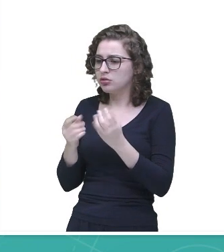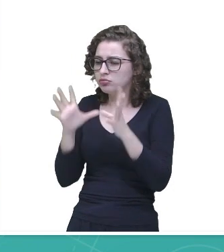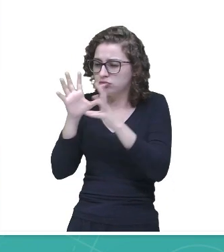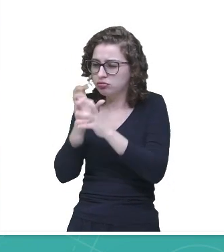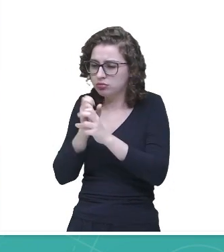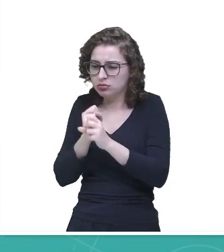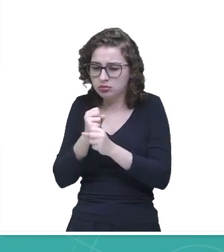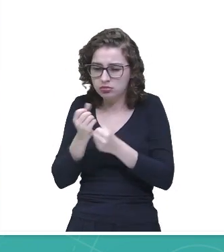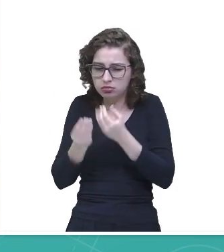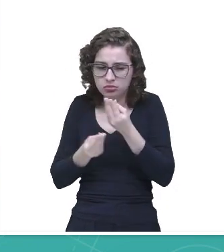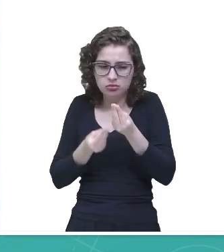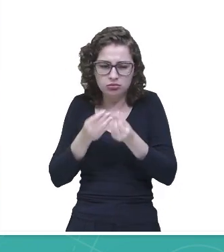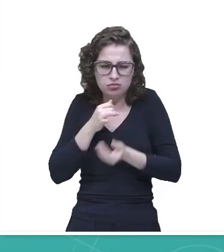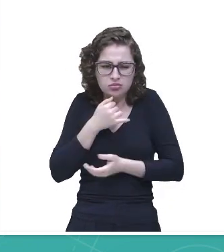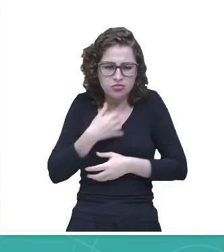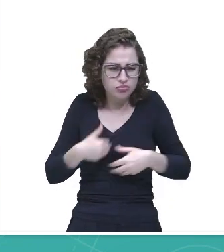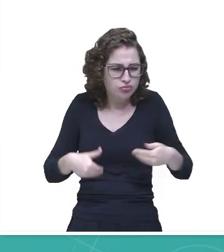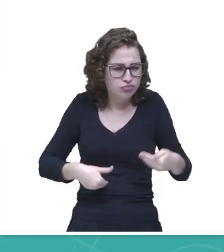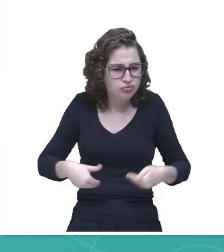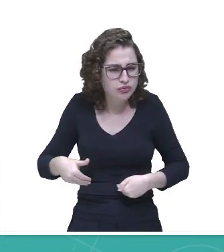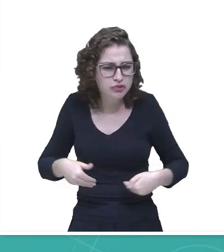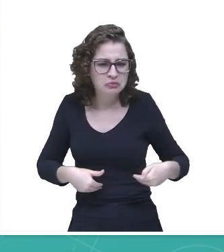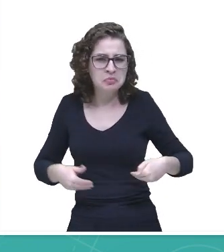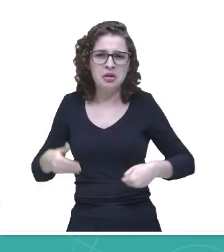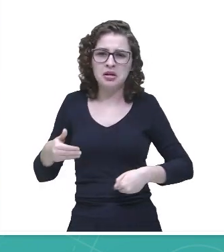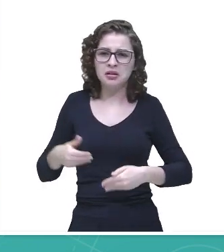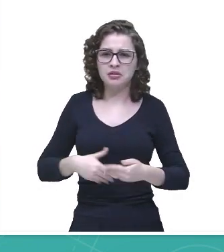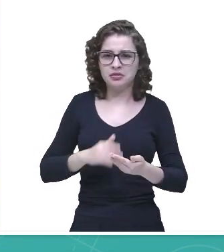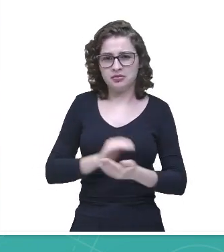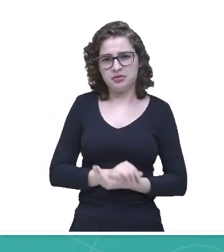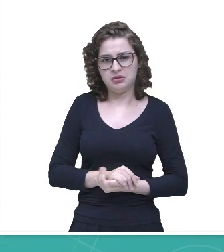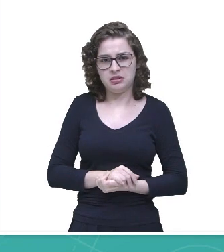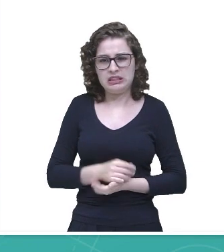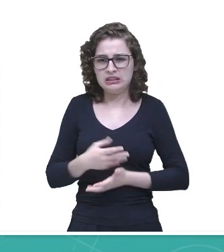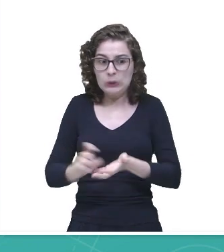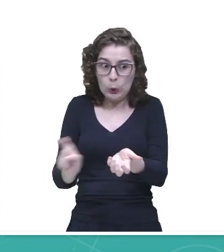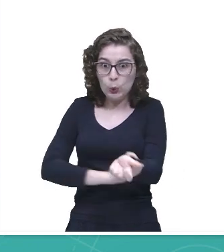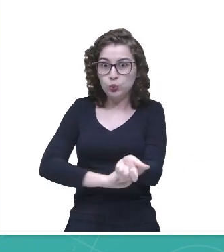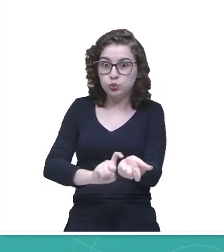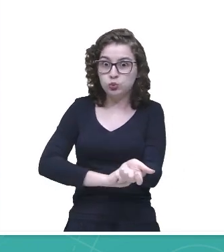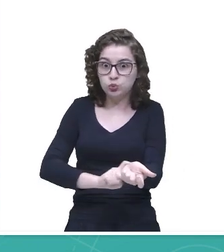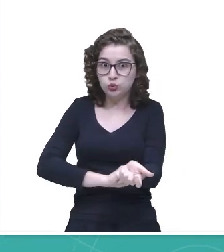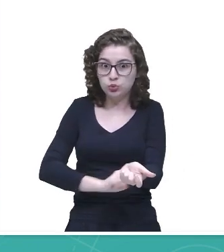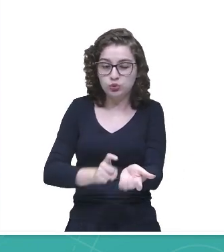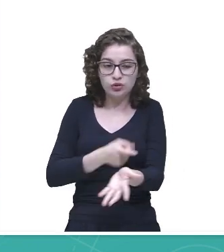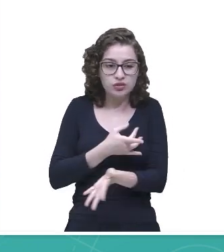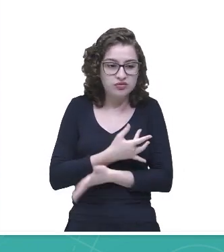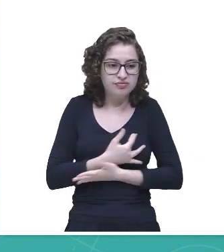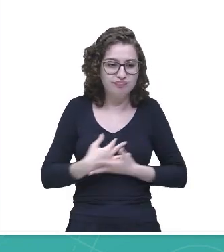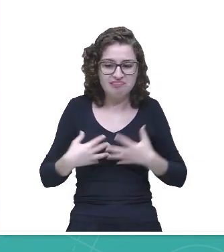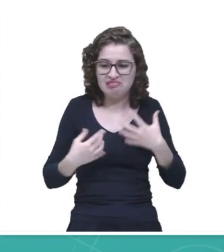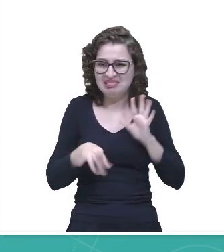sombrio, o patético, as dores, a ansiedade, o lado um pouco